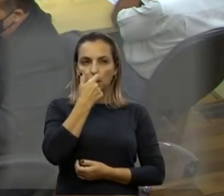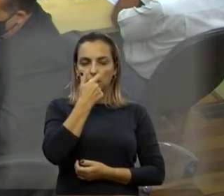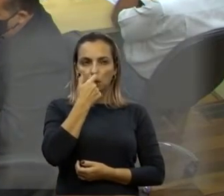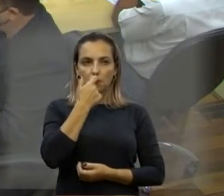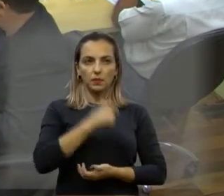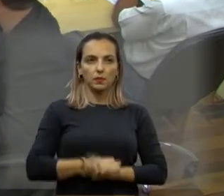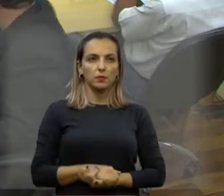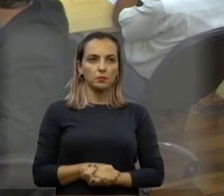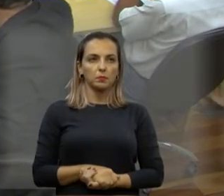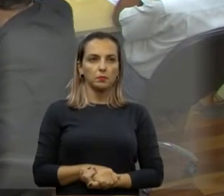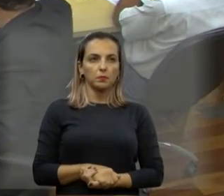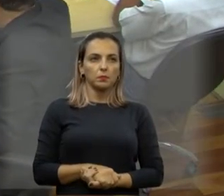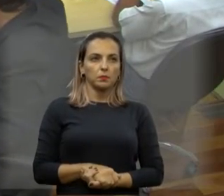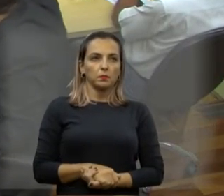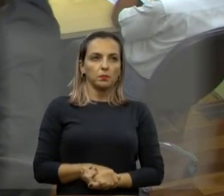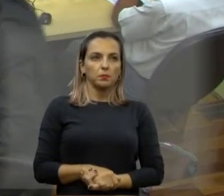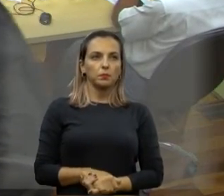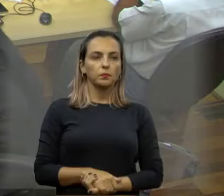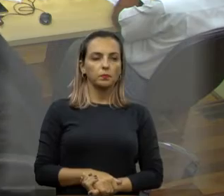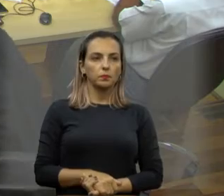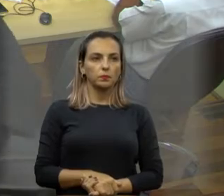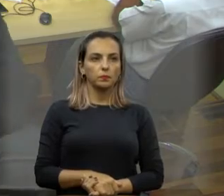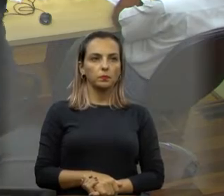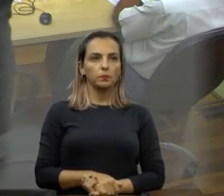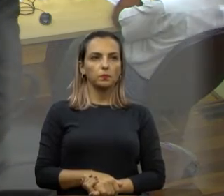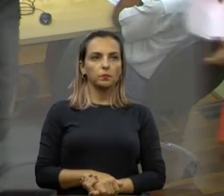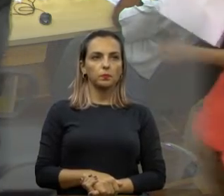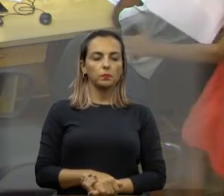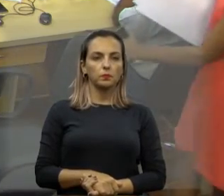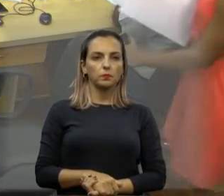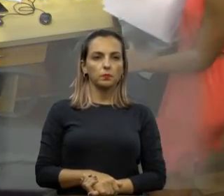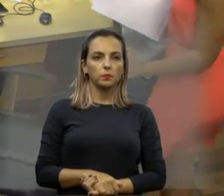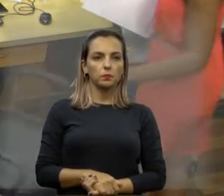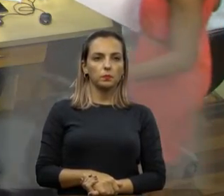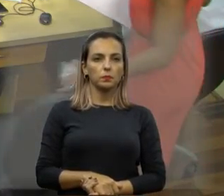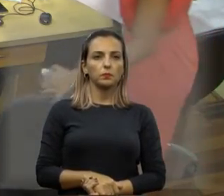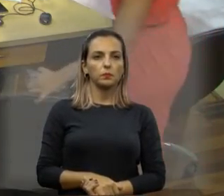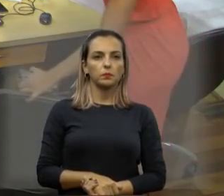E aí E aí